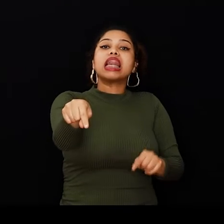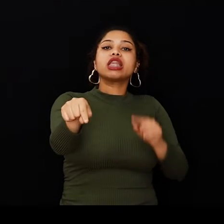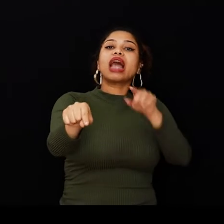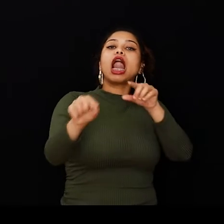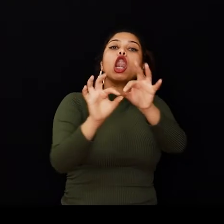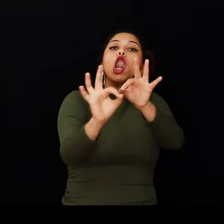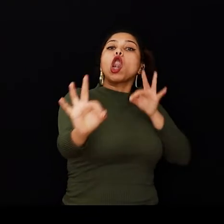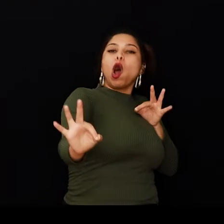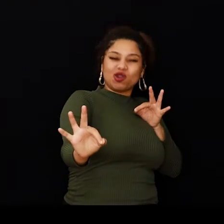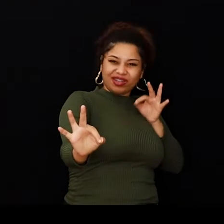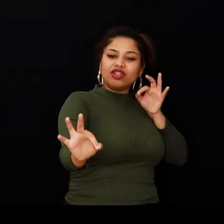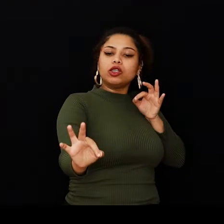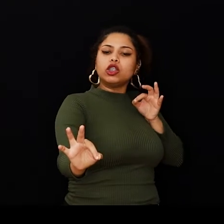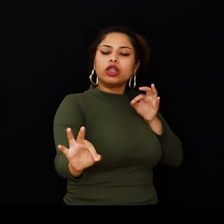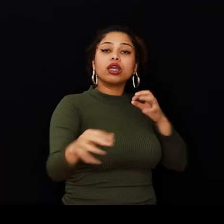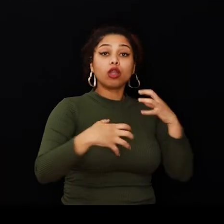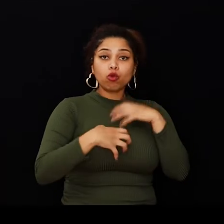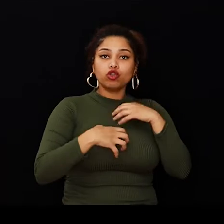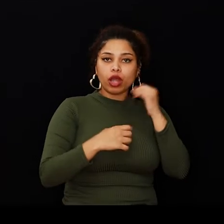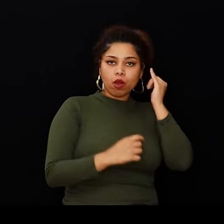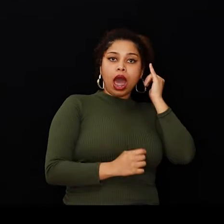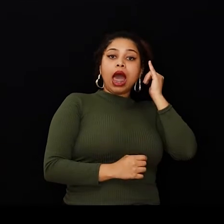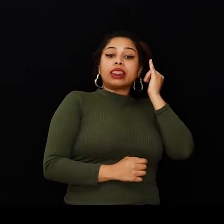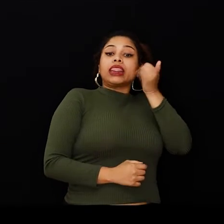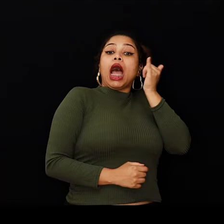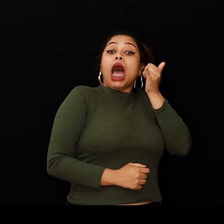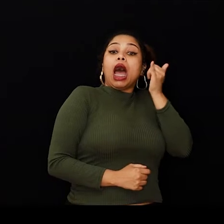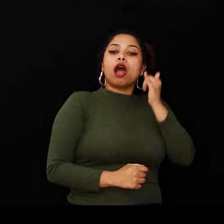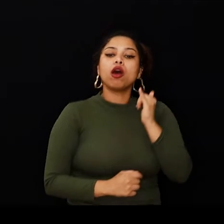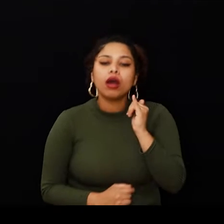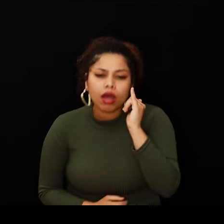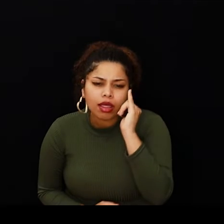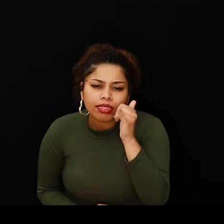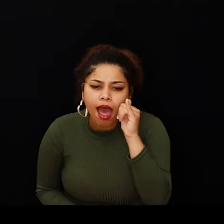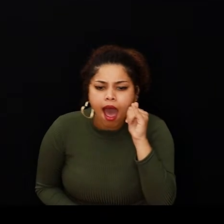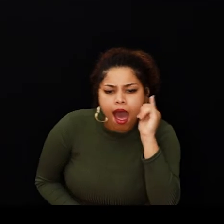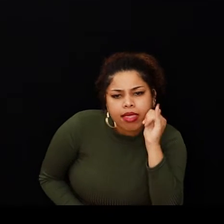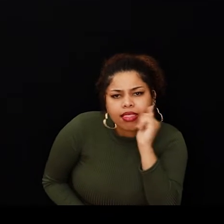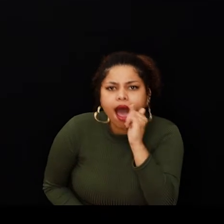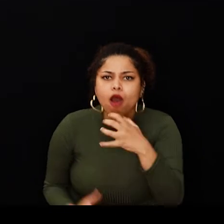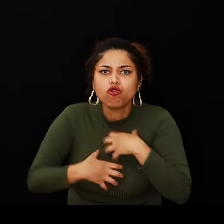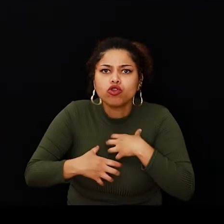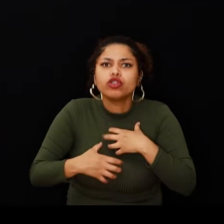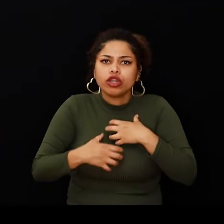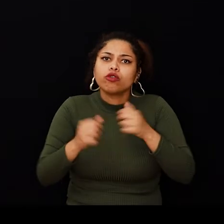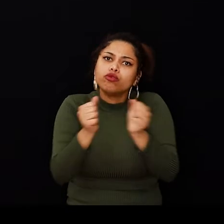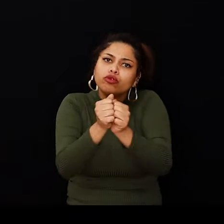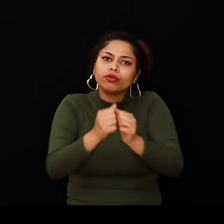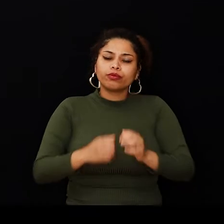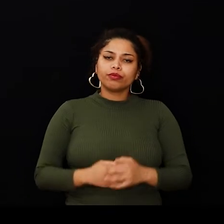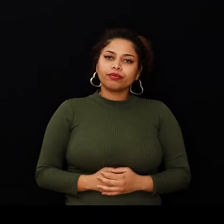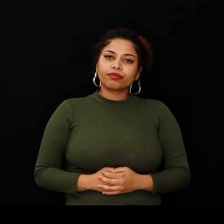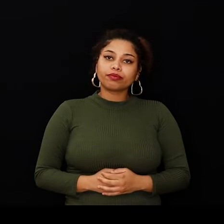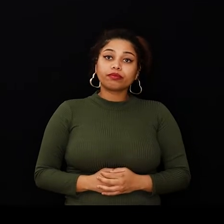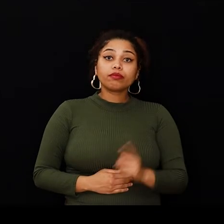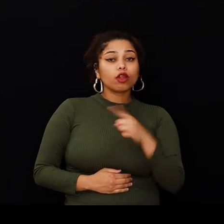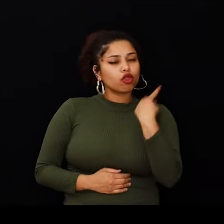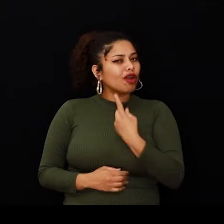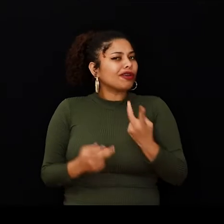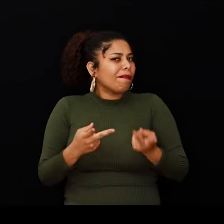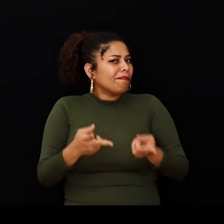ele está ali basculando entre duas formas de narrar, uma mais aderida àquela narrativa e outra mais